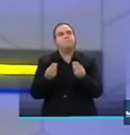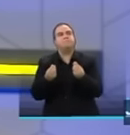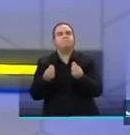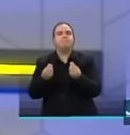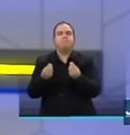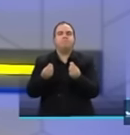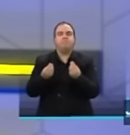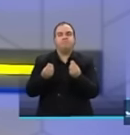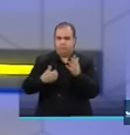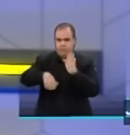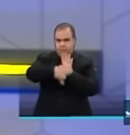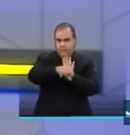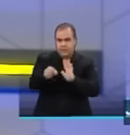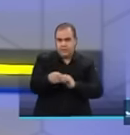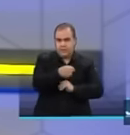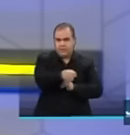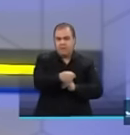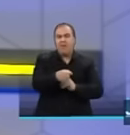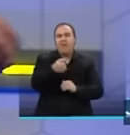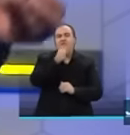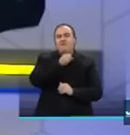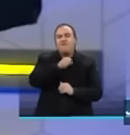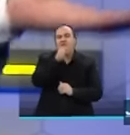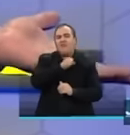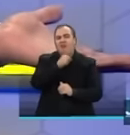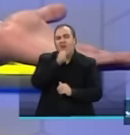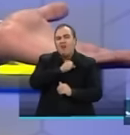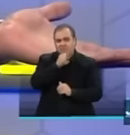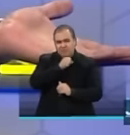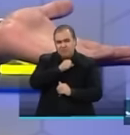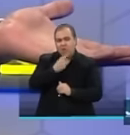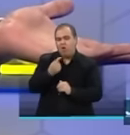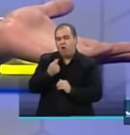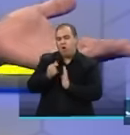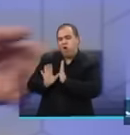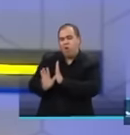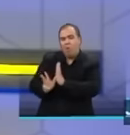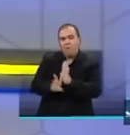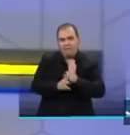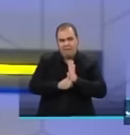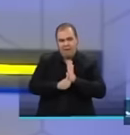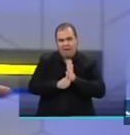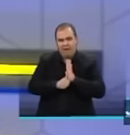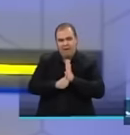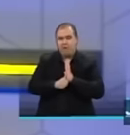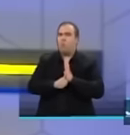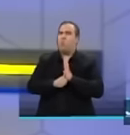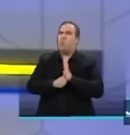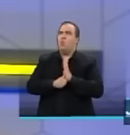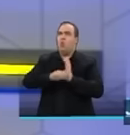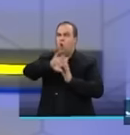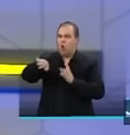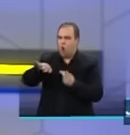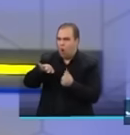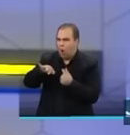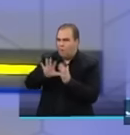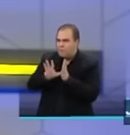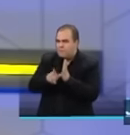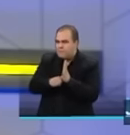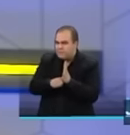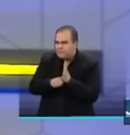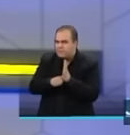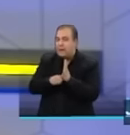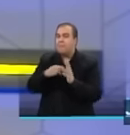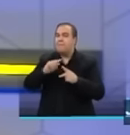condenado por roubar idosos, dar golpe de Pix. Seria vergonhoso. Se eu tivesse